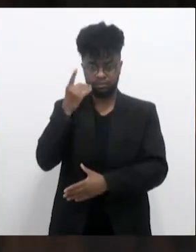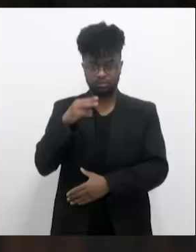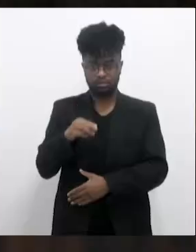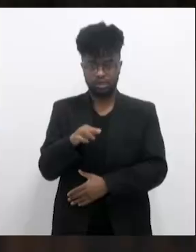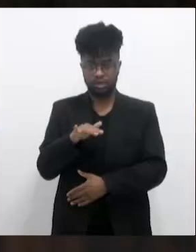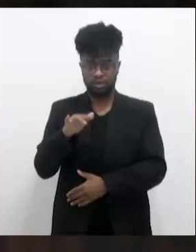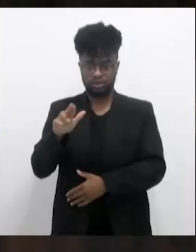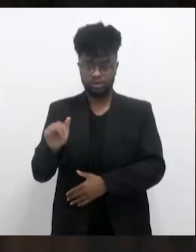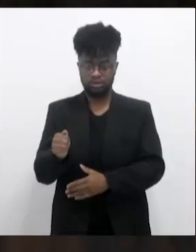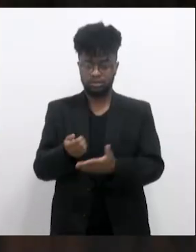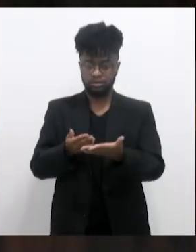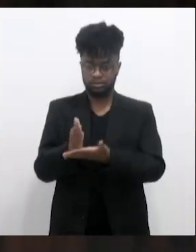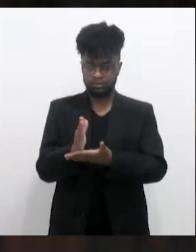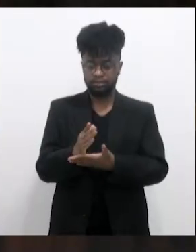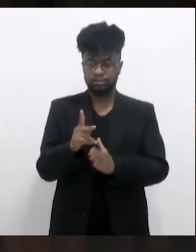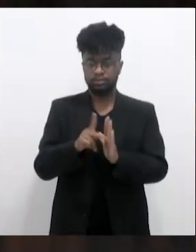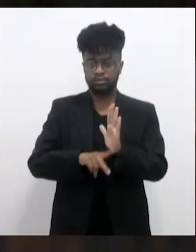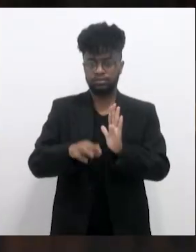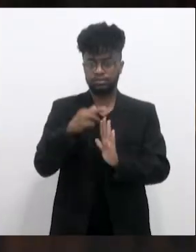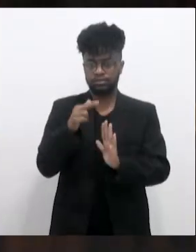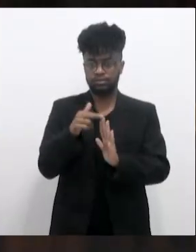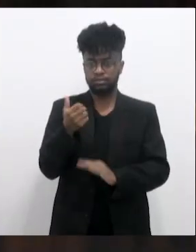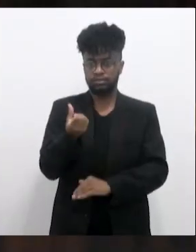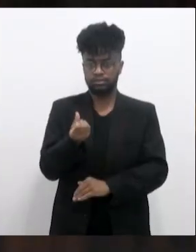aprovado. Projeto de resolução